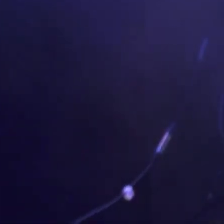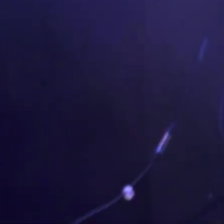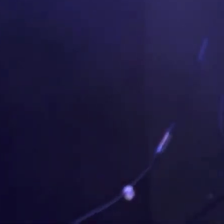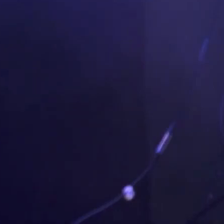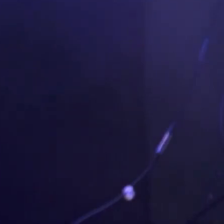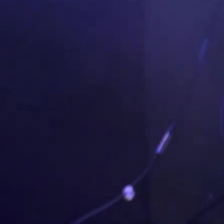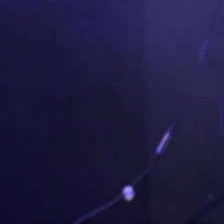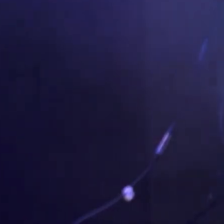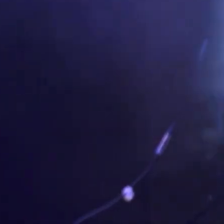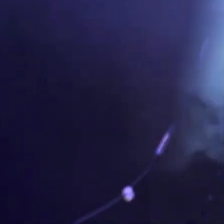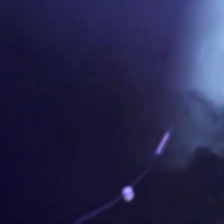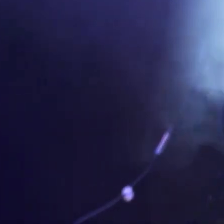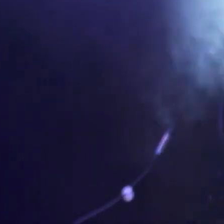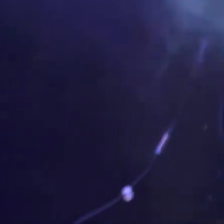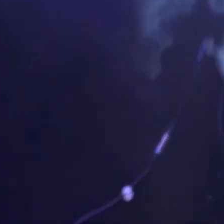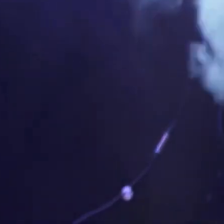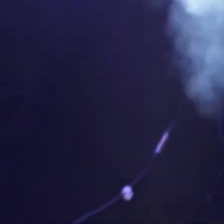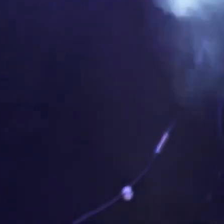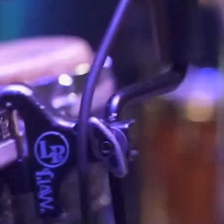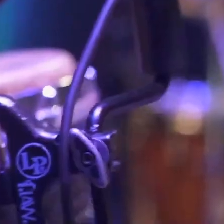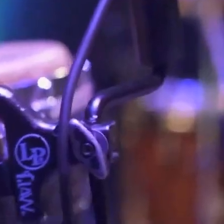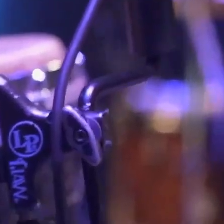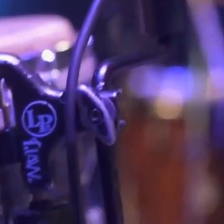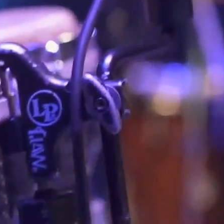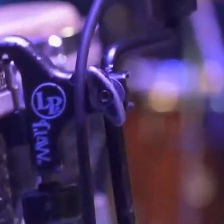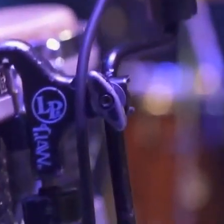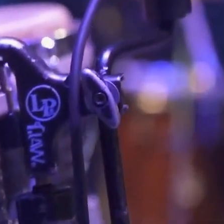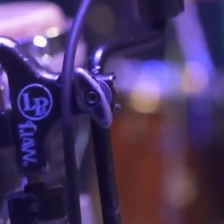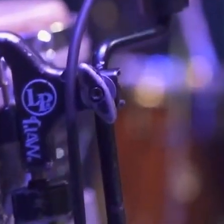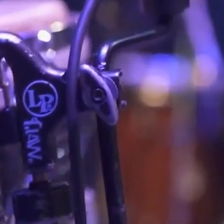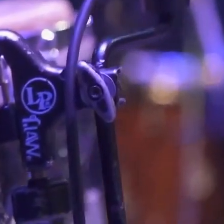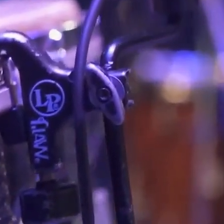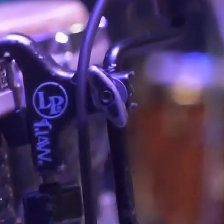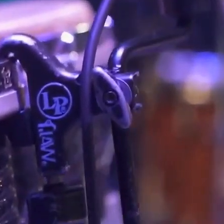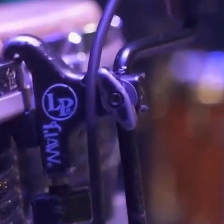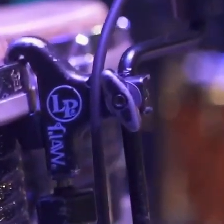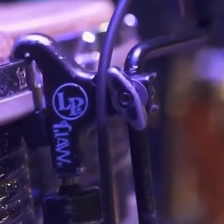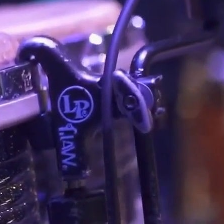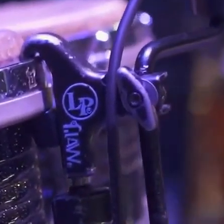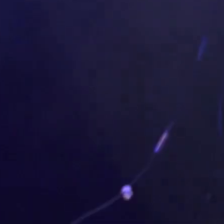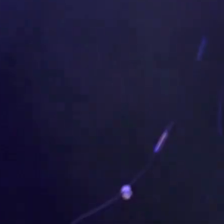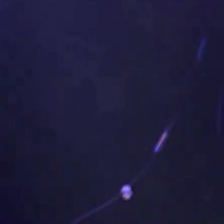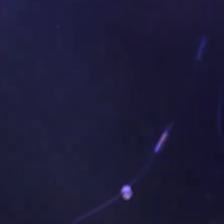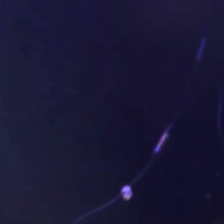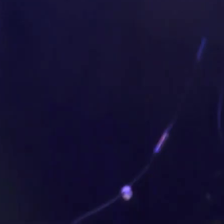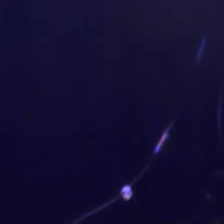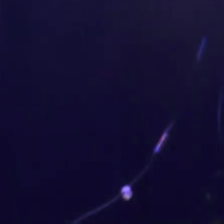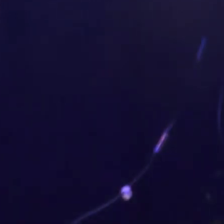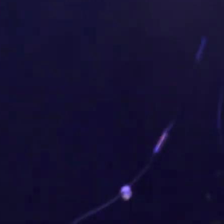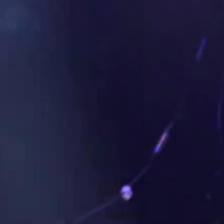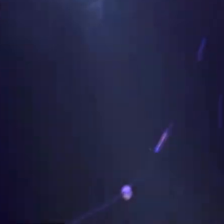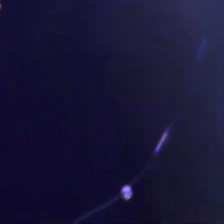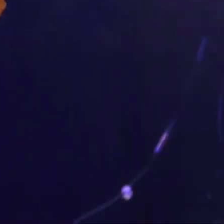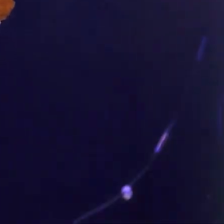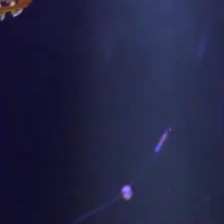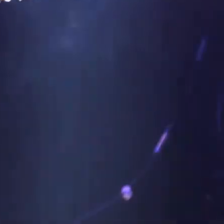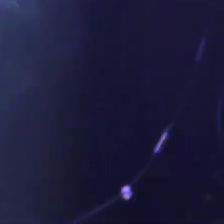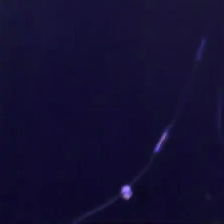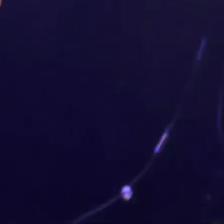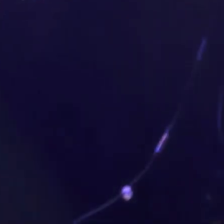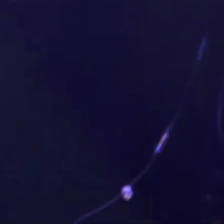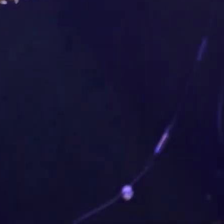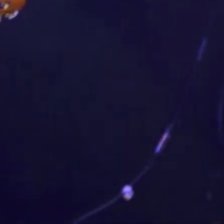da ovinha ali do arinho. Sou amazonês, não é fuleiragem, eu sou bem